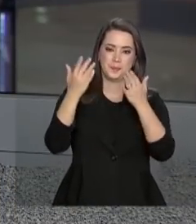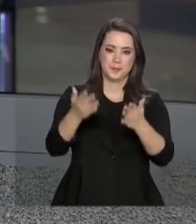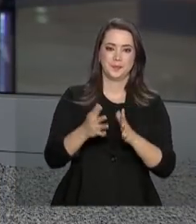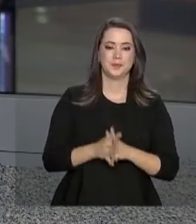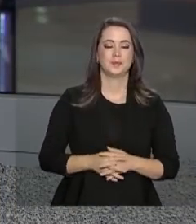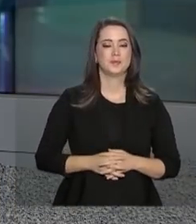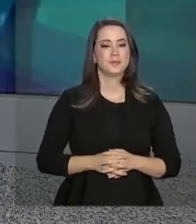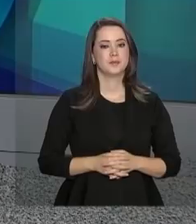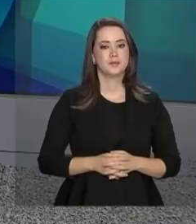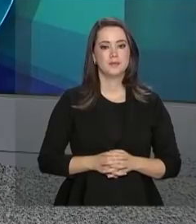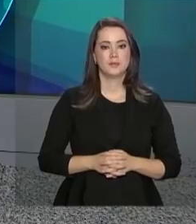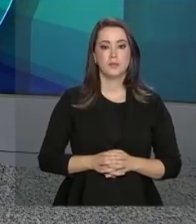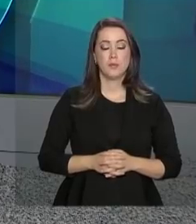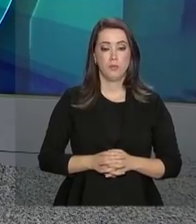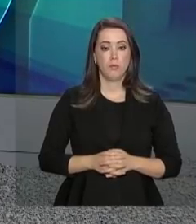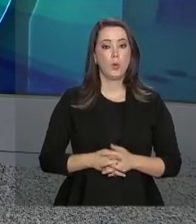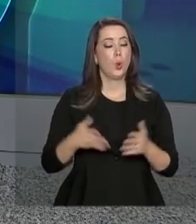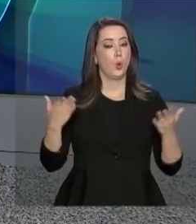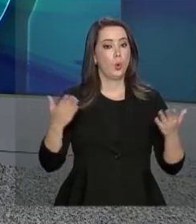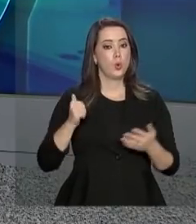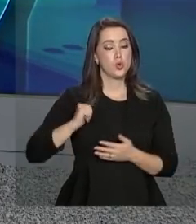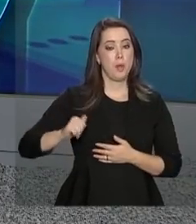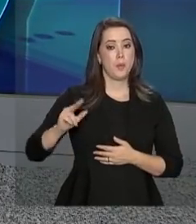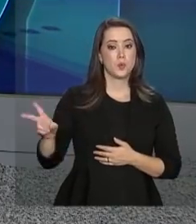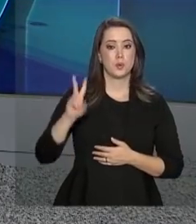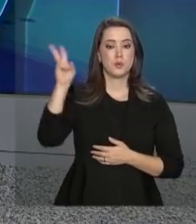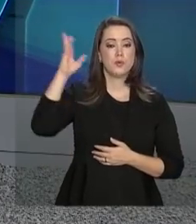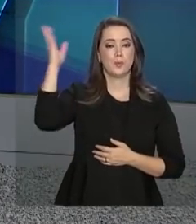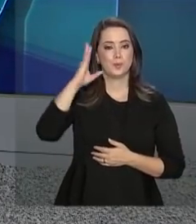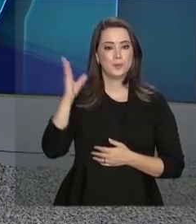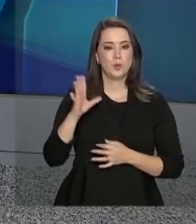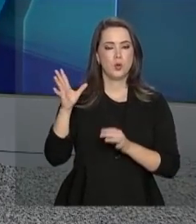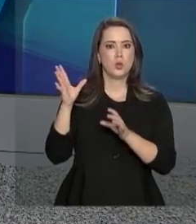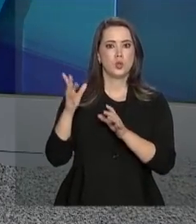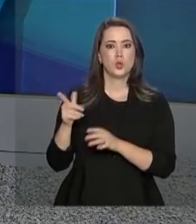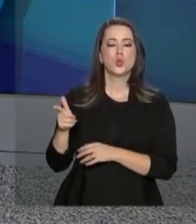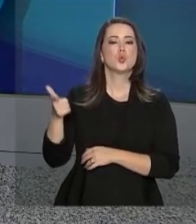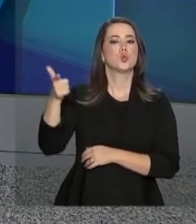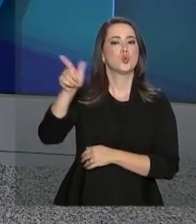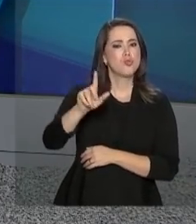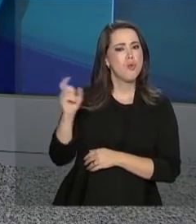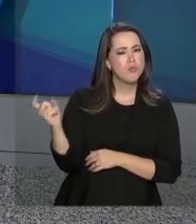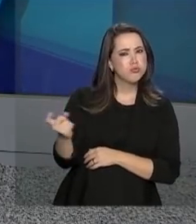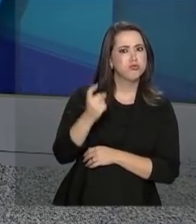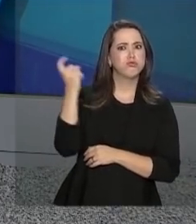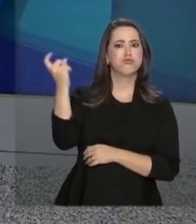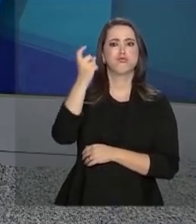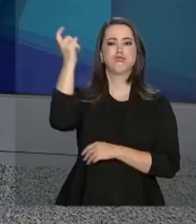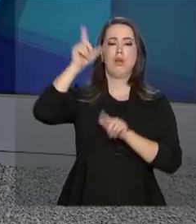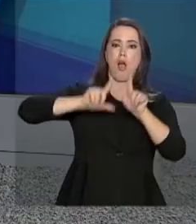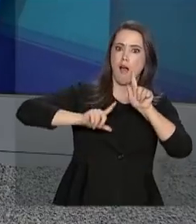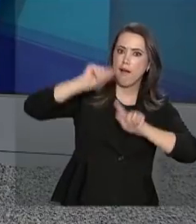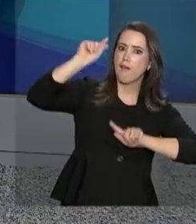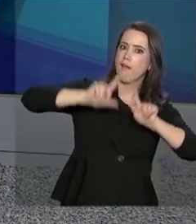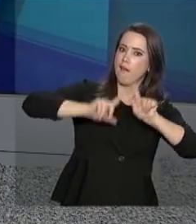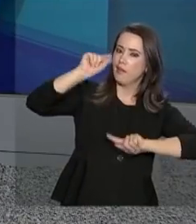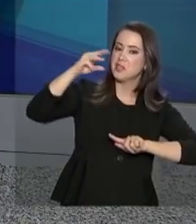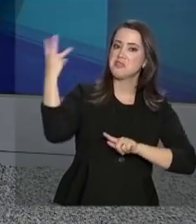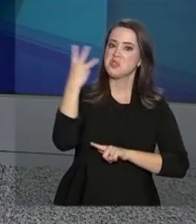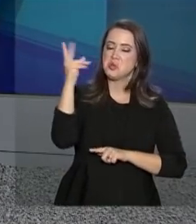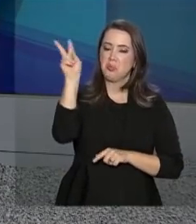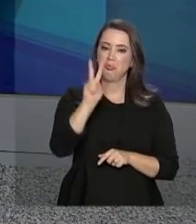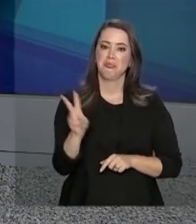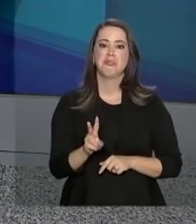para você hoje a bolsa de valores brasileira Fechou mais uma vez em alta recorde foi o terceiro dia